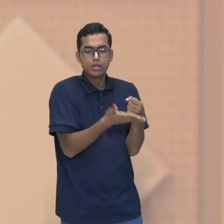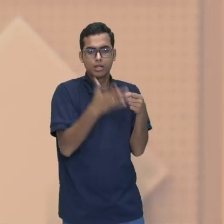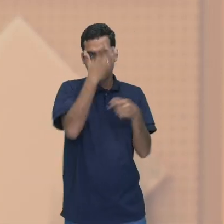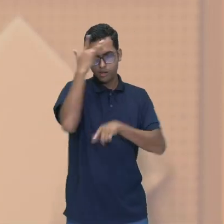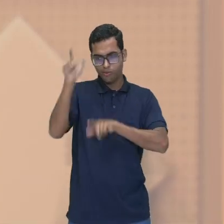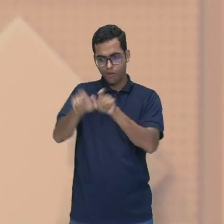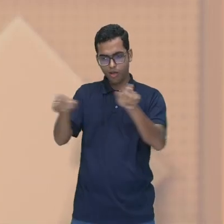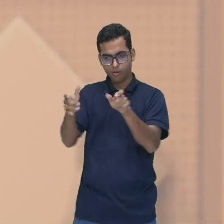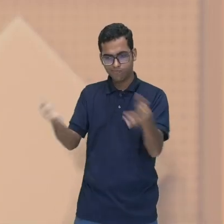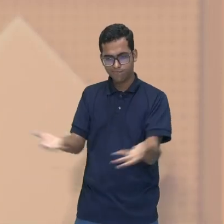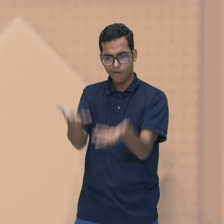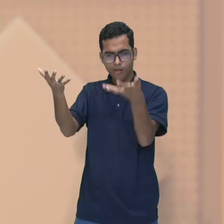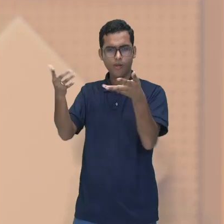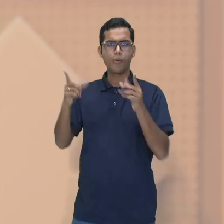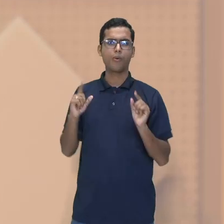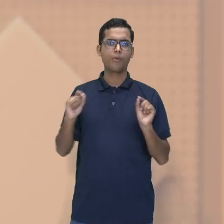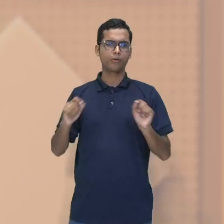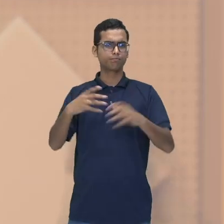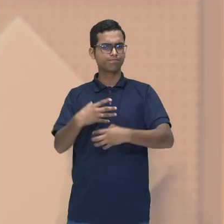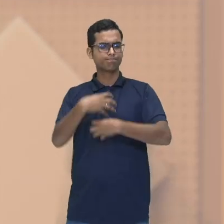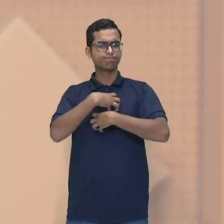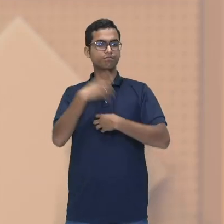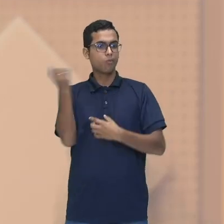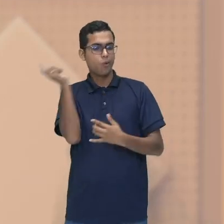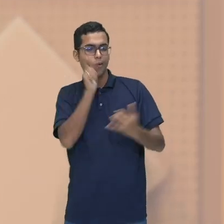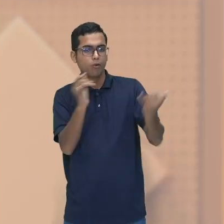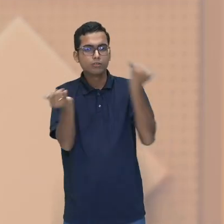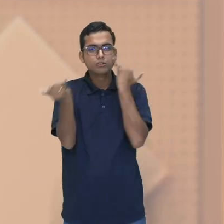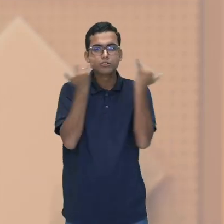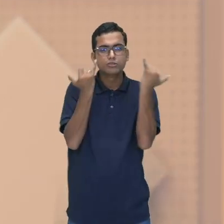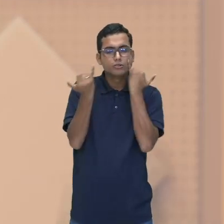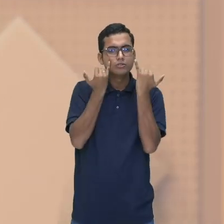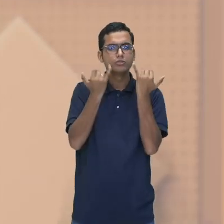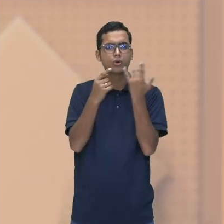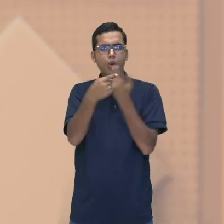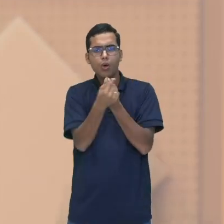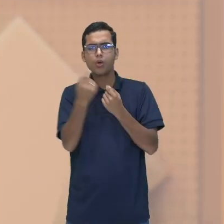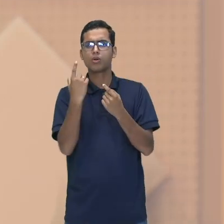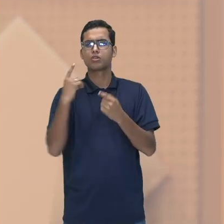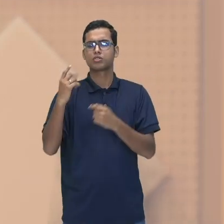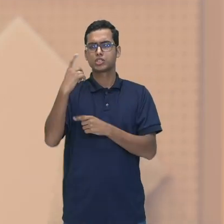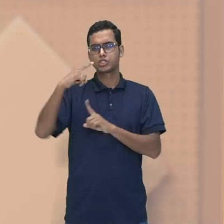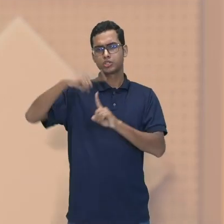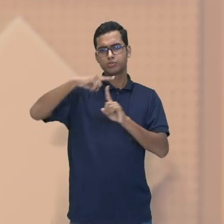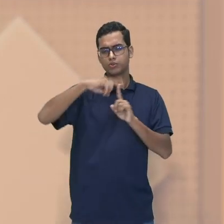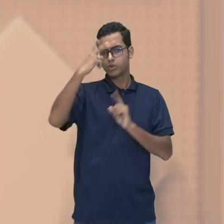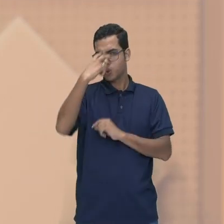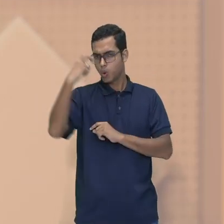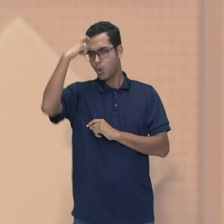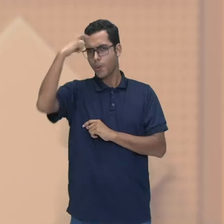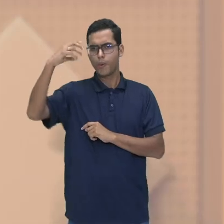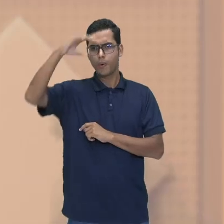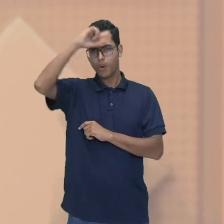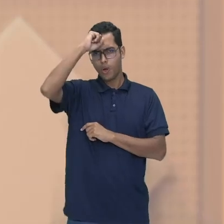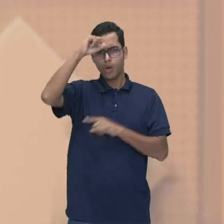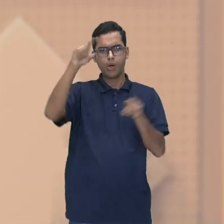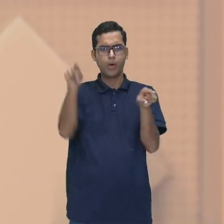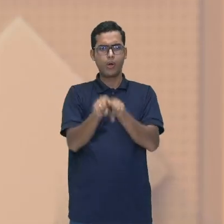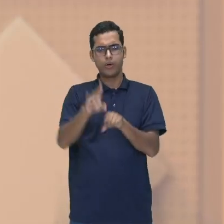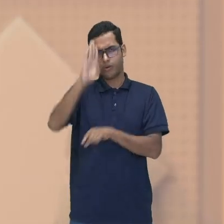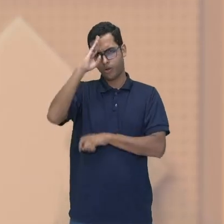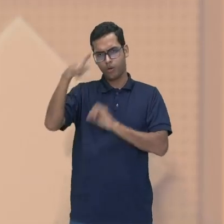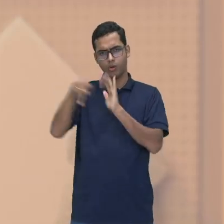tendo, vamos dizer assim, acesso a outros tipos de cultura, principalmente em relação ao